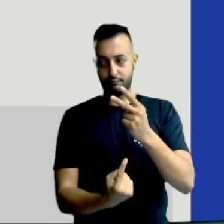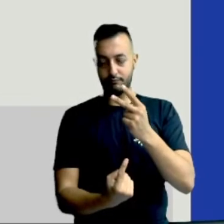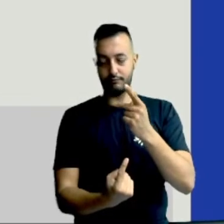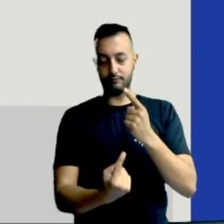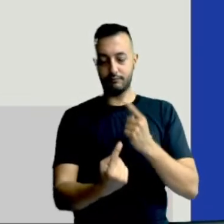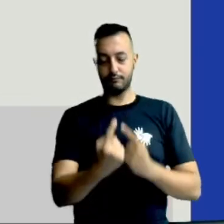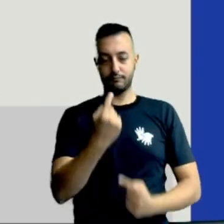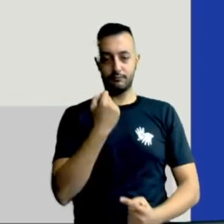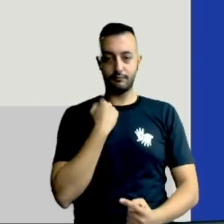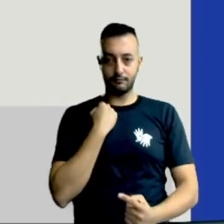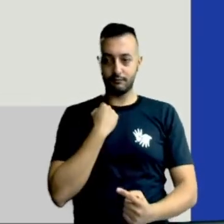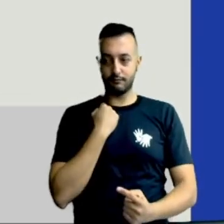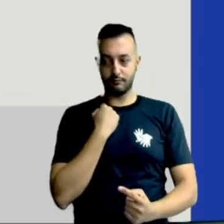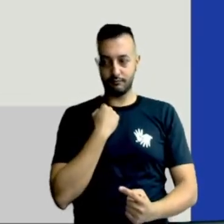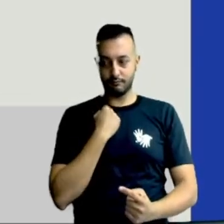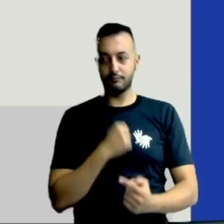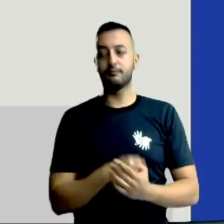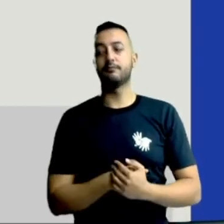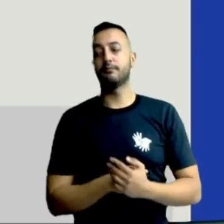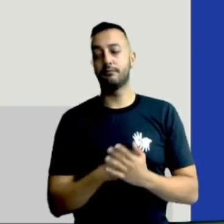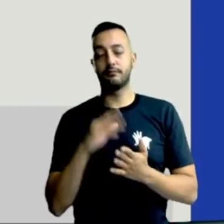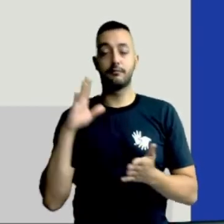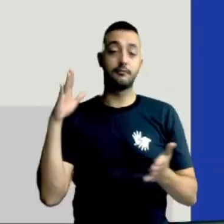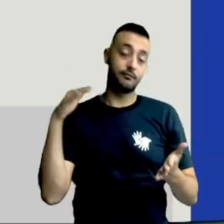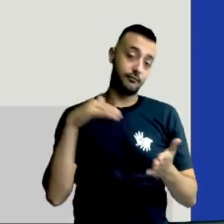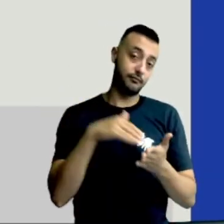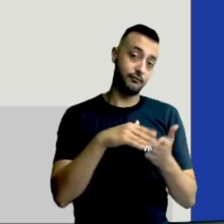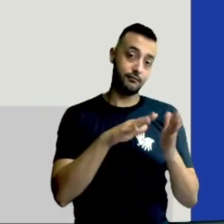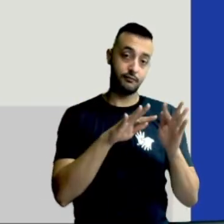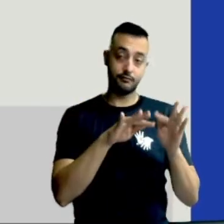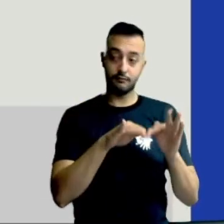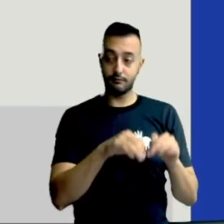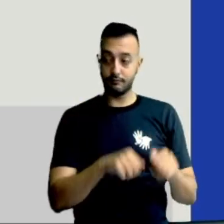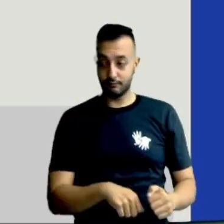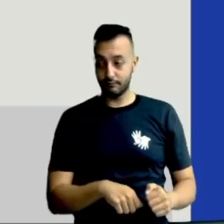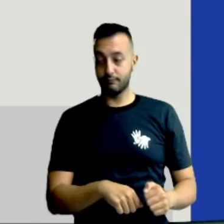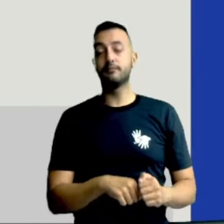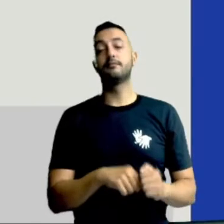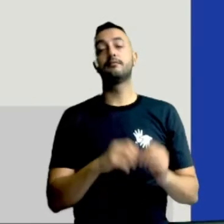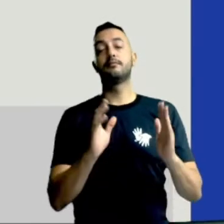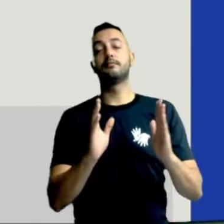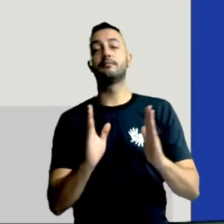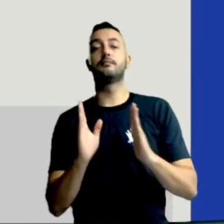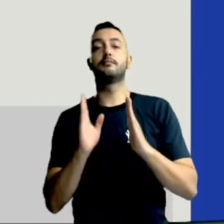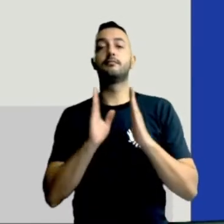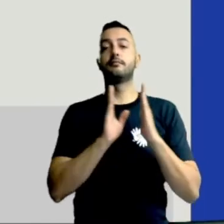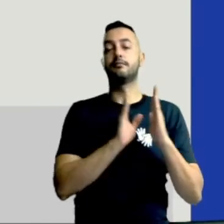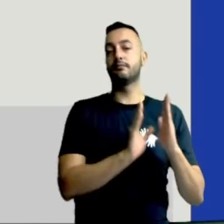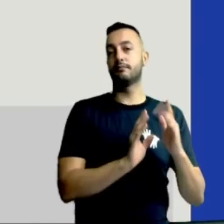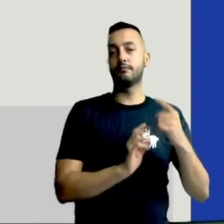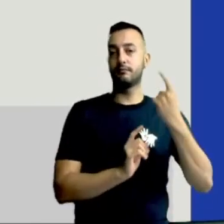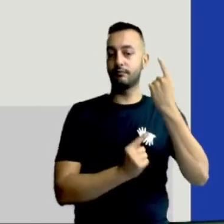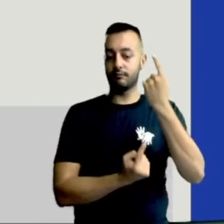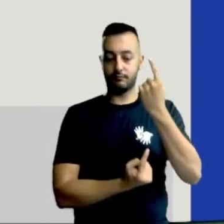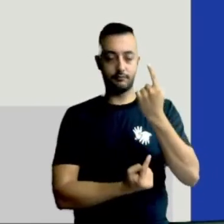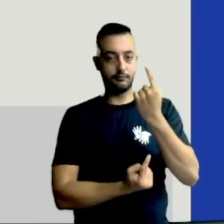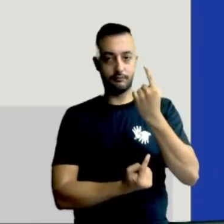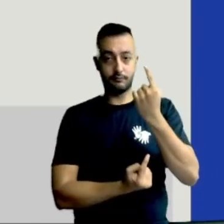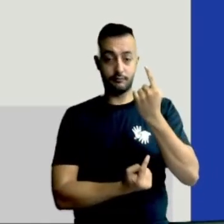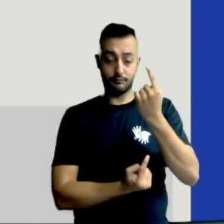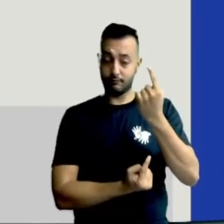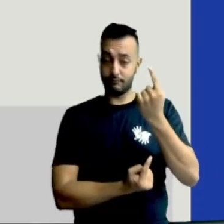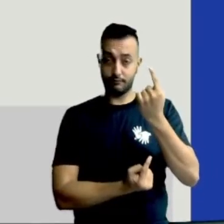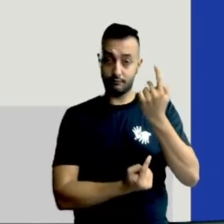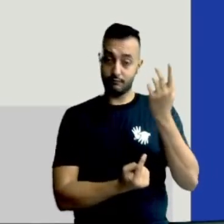a 1. E para finalizar, a casa das centenas de milhar. 1 menos 1 é igual